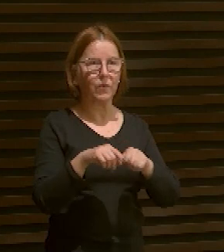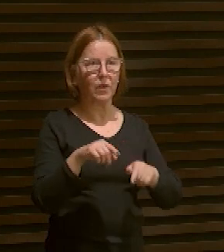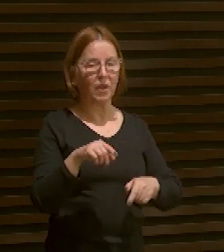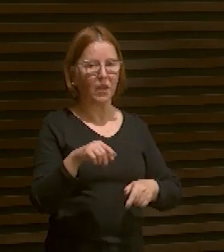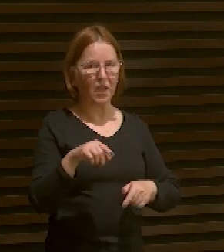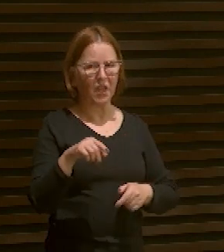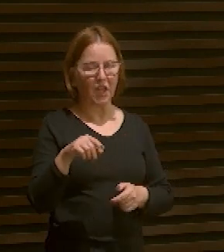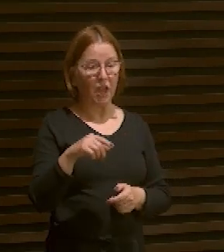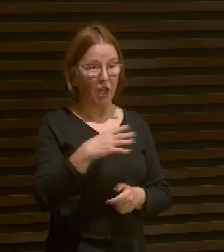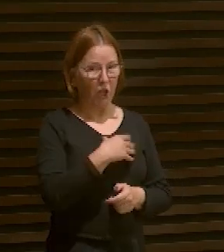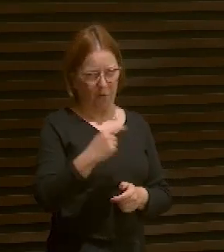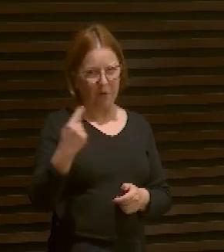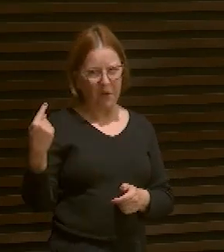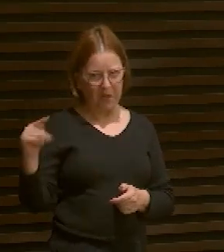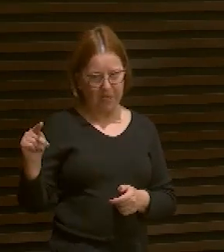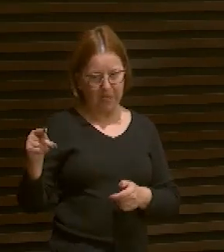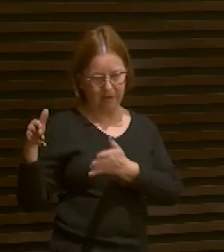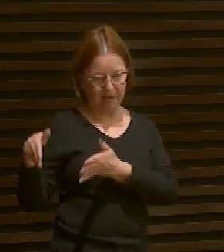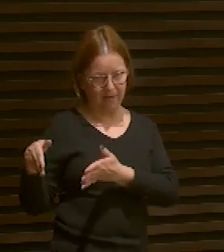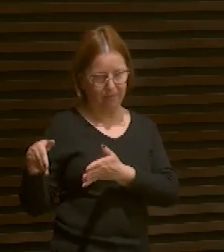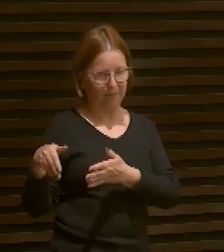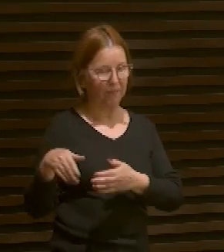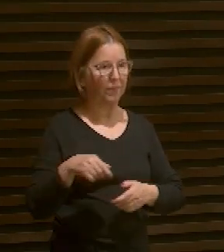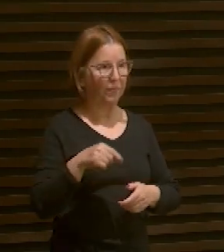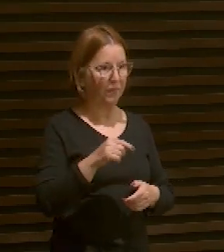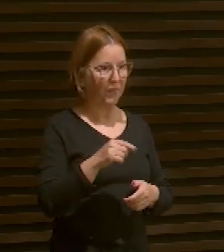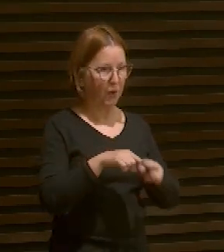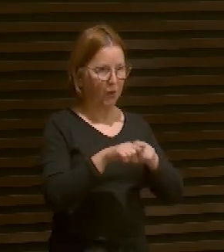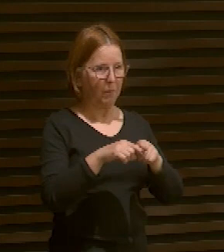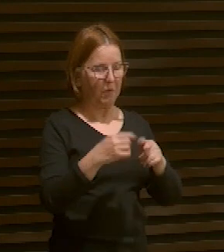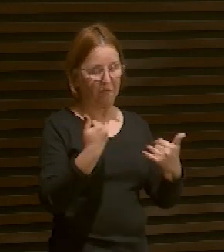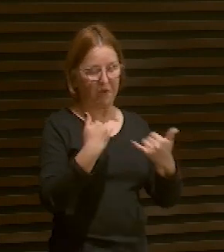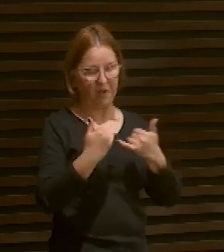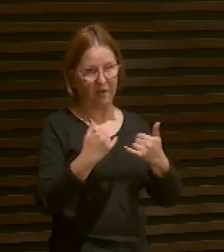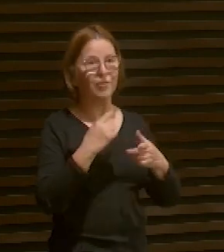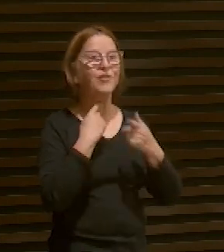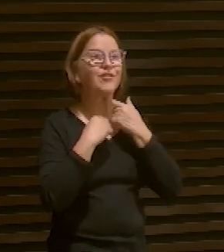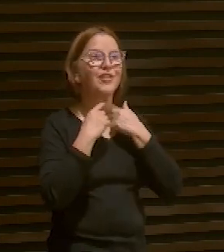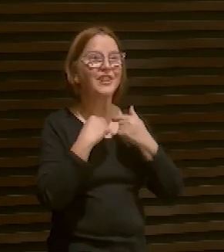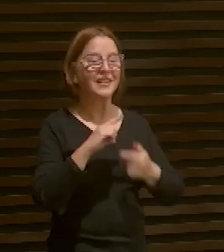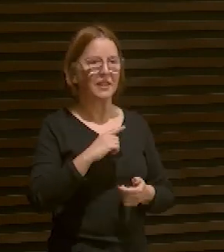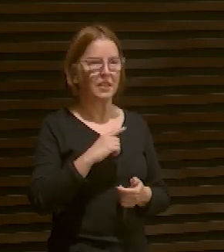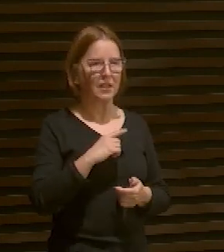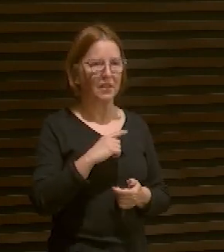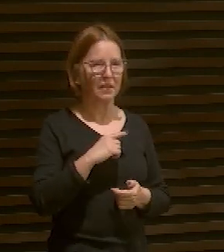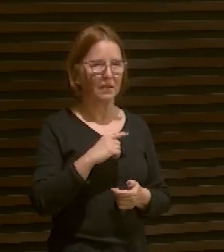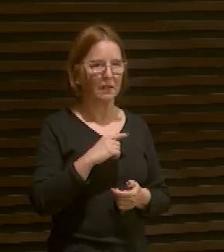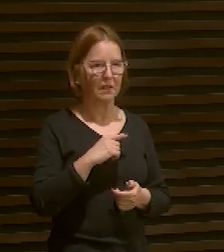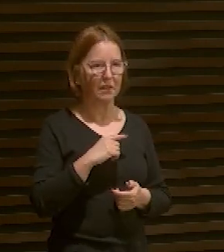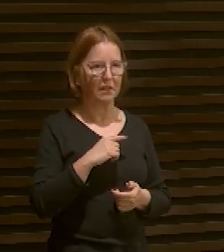lado. E ele falando para mim de uma vontade que ele tem de investir